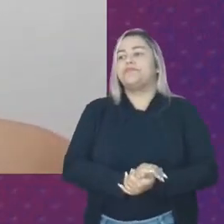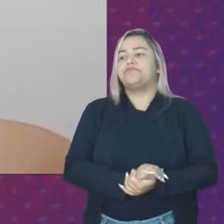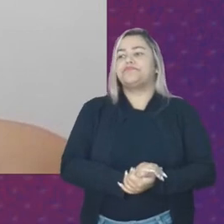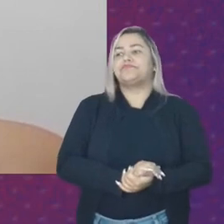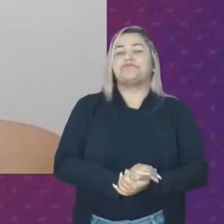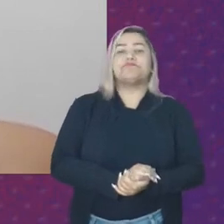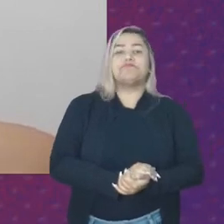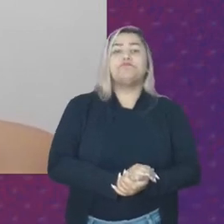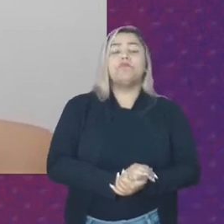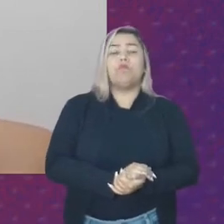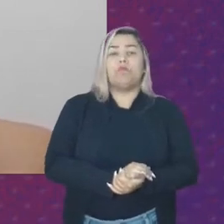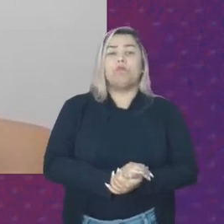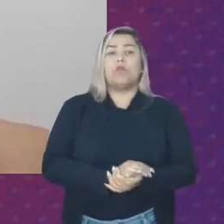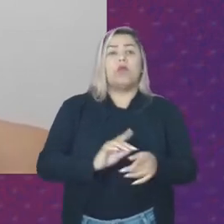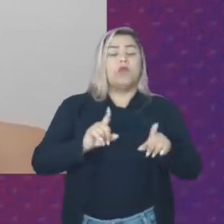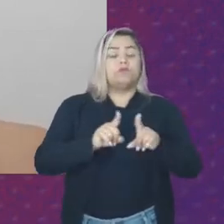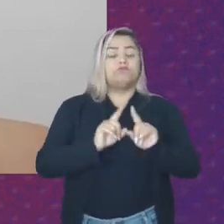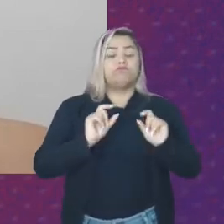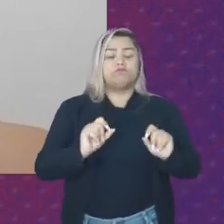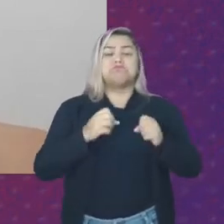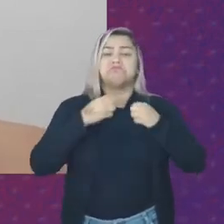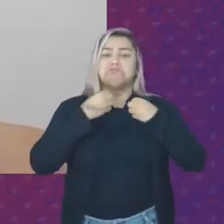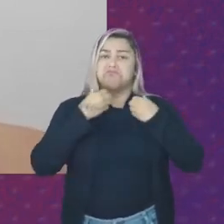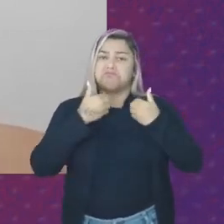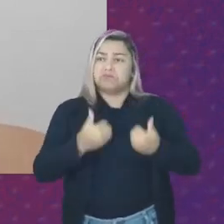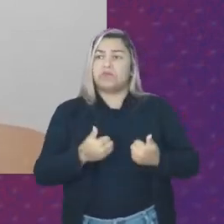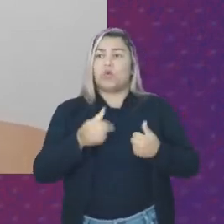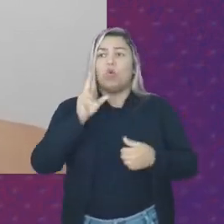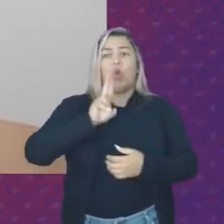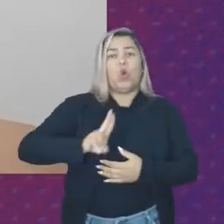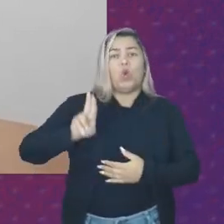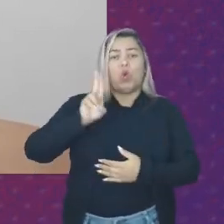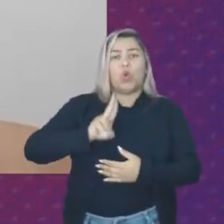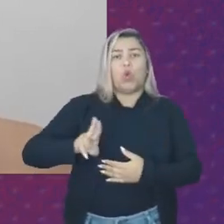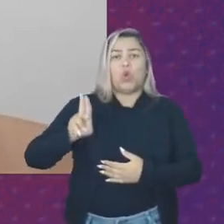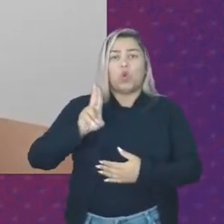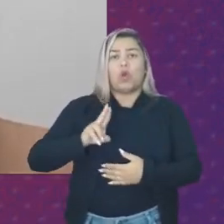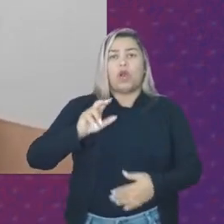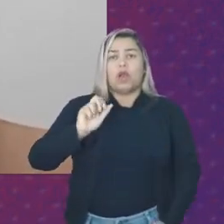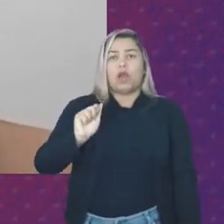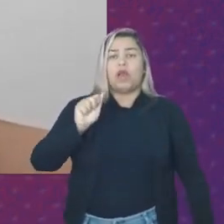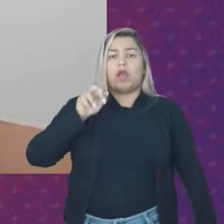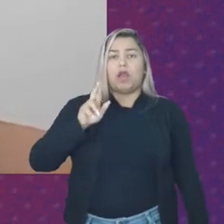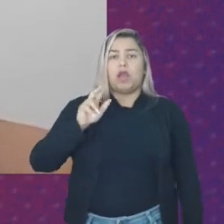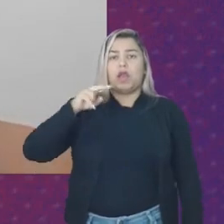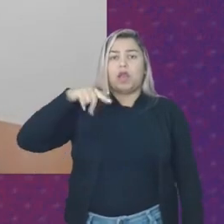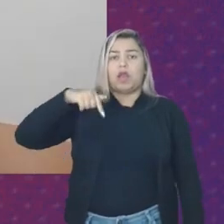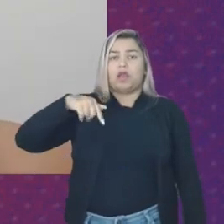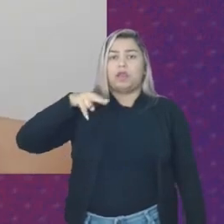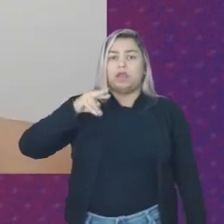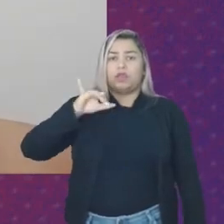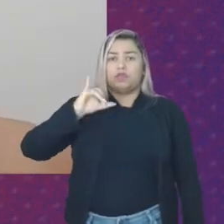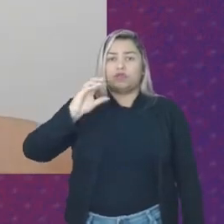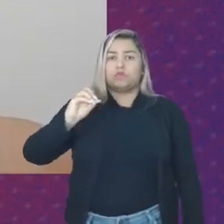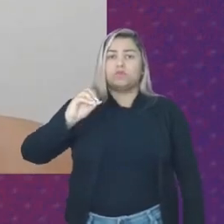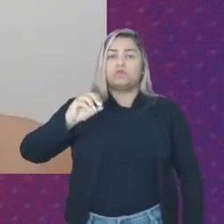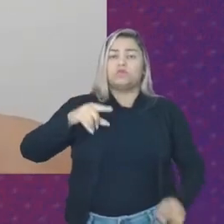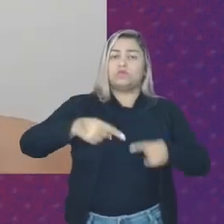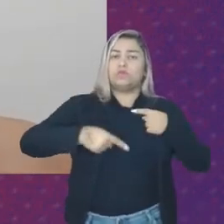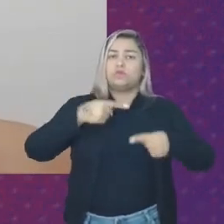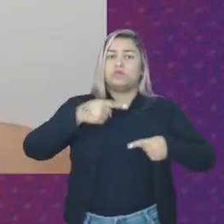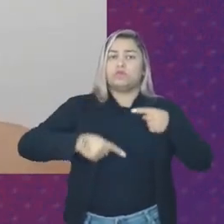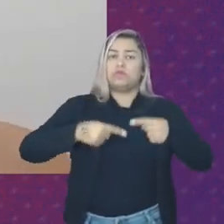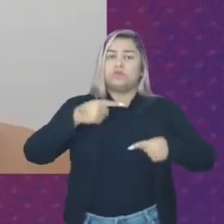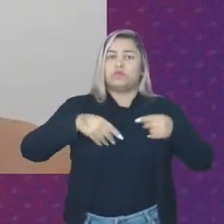Acho que um perfil muito bom para o uso desse tipo de arquétipo na comunicação política são de mulheres,